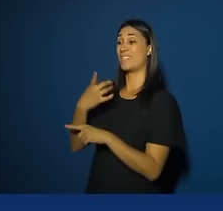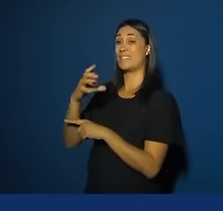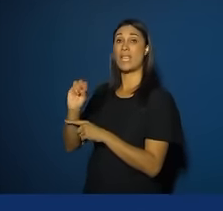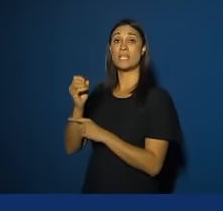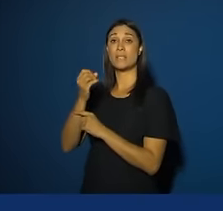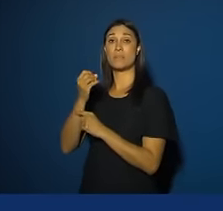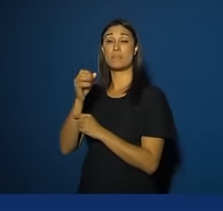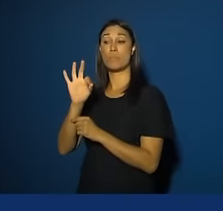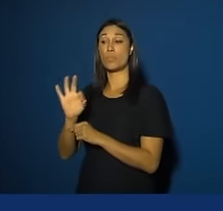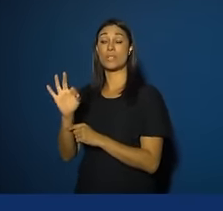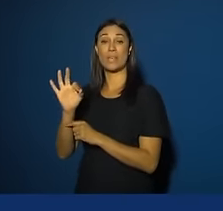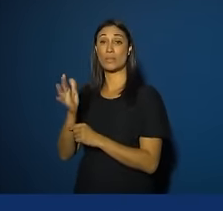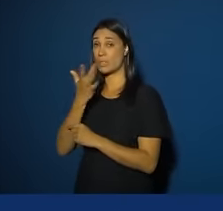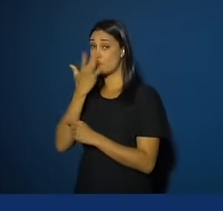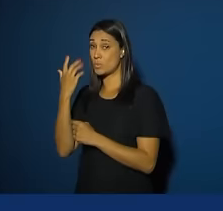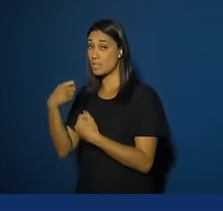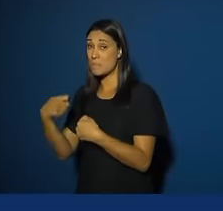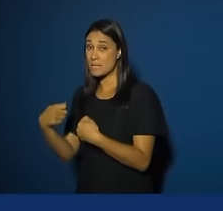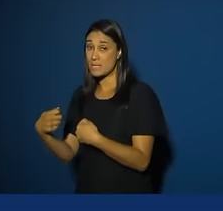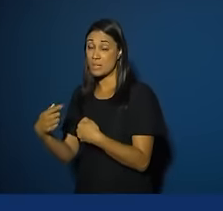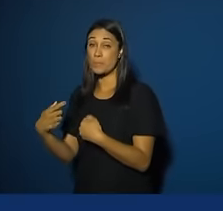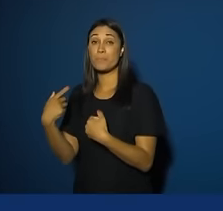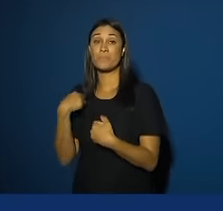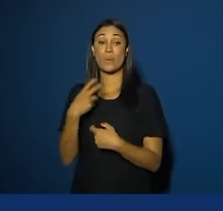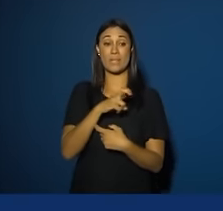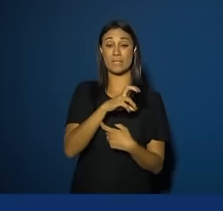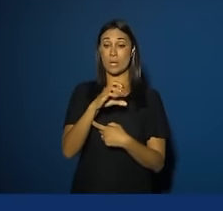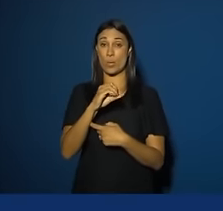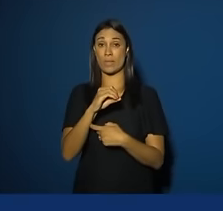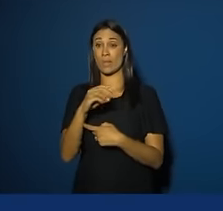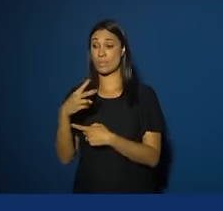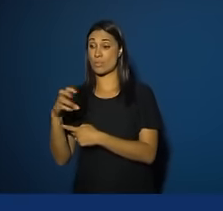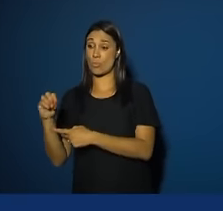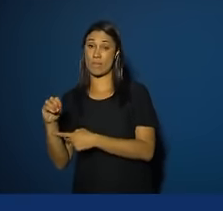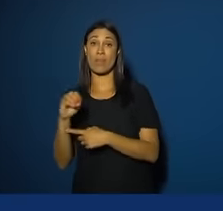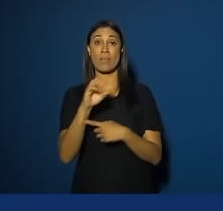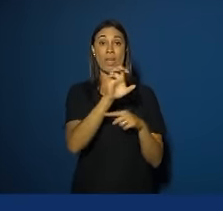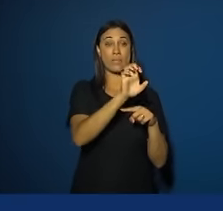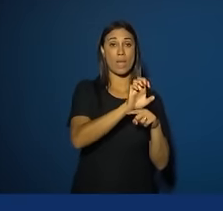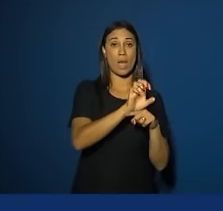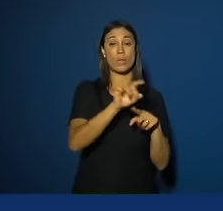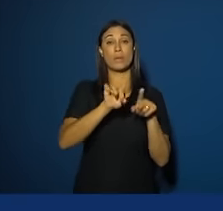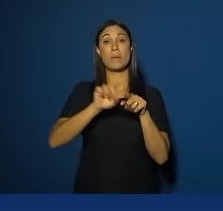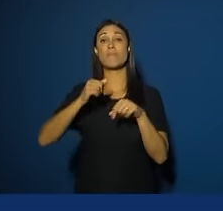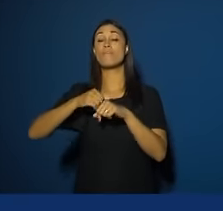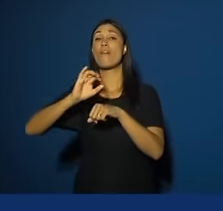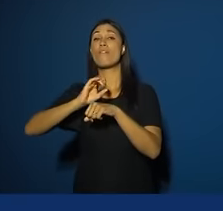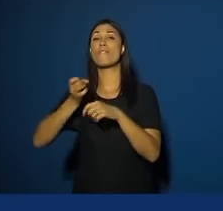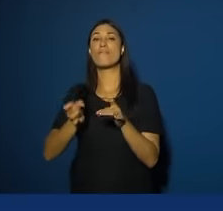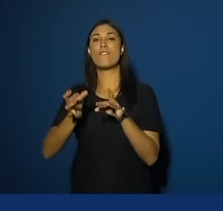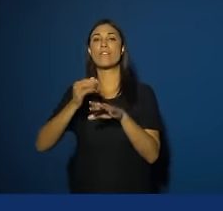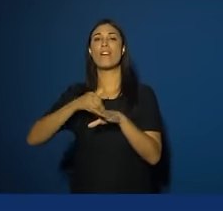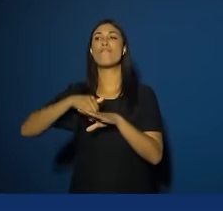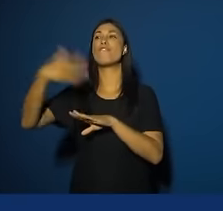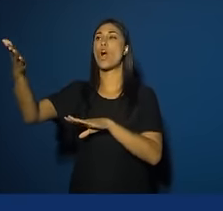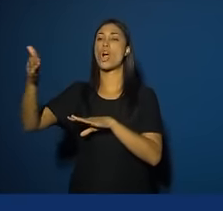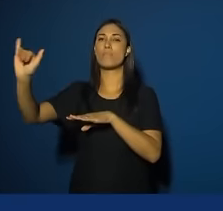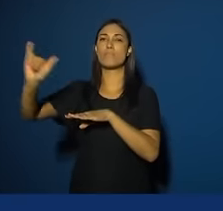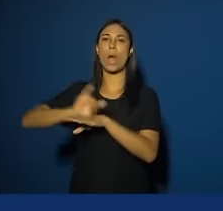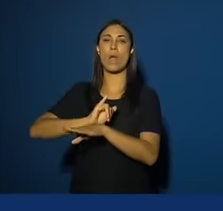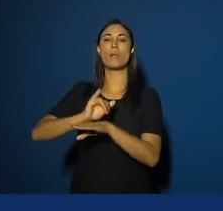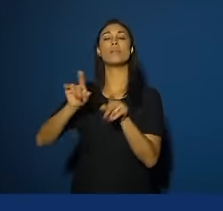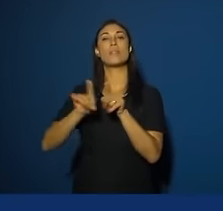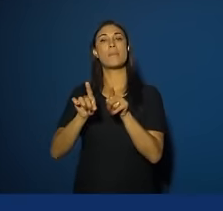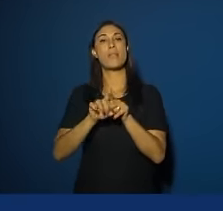fácil agora tributária é 50 contra 50 né são estados exportadores estados e importadores estados e